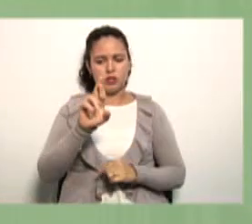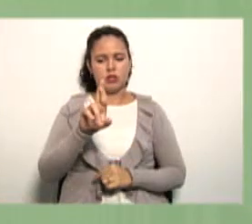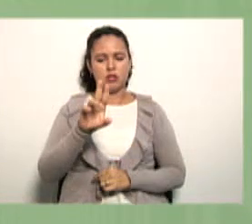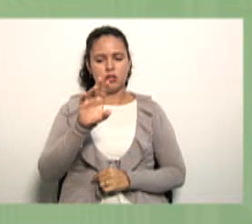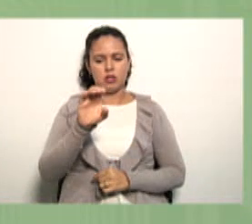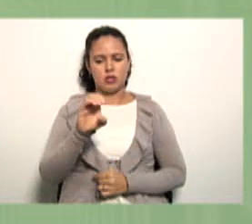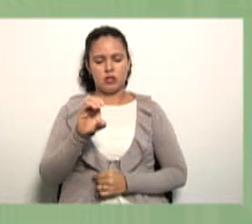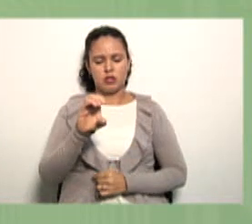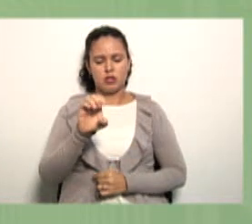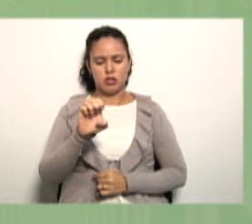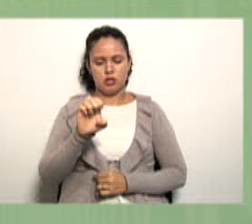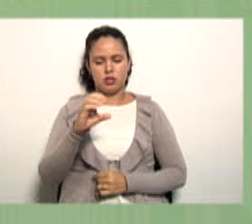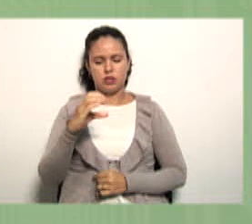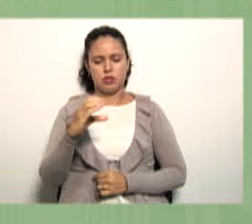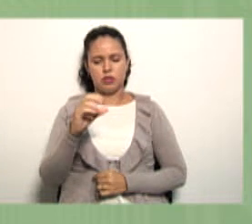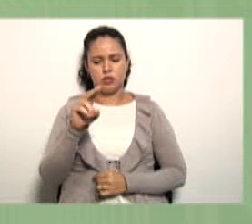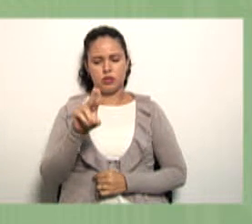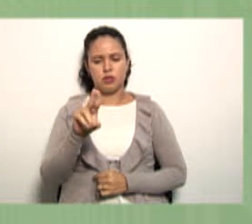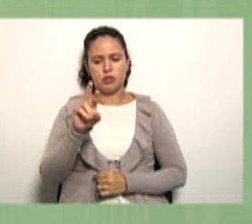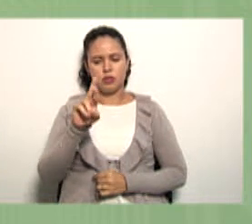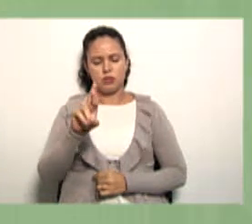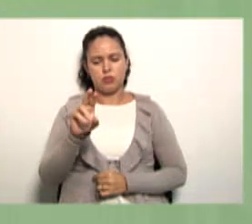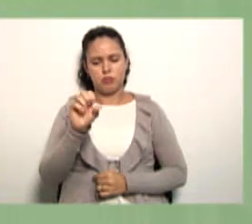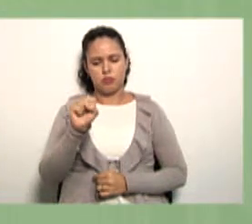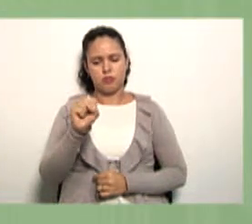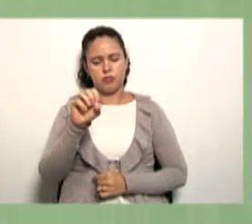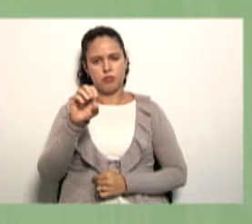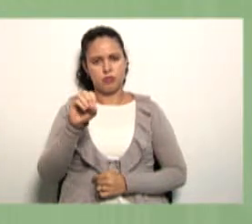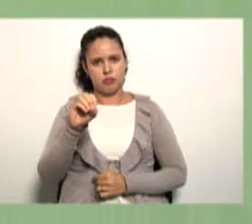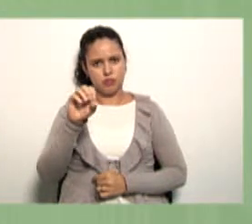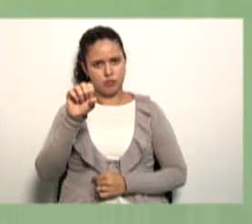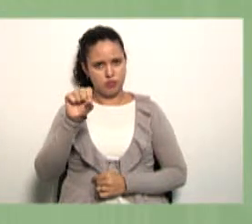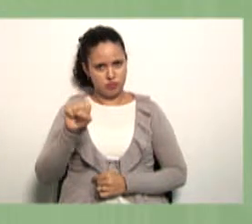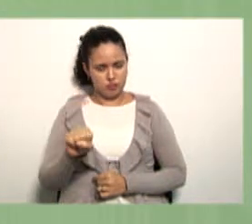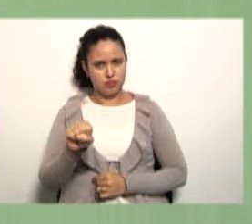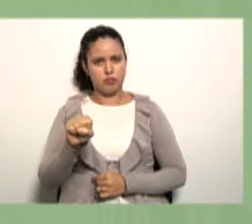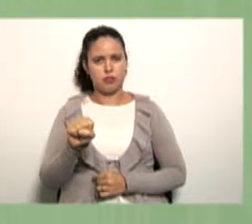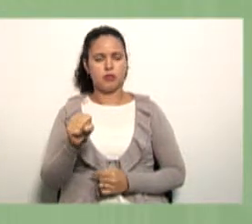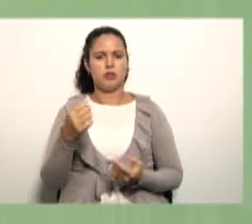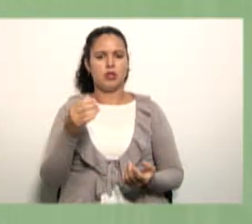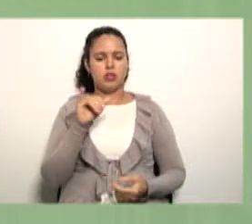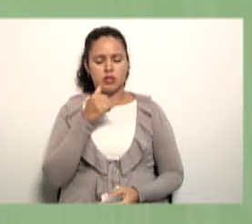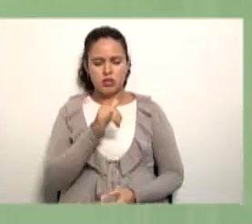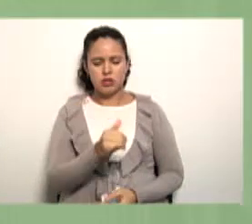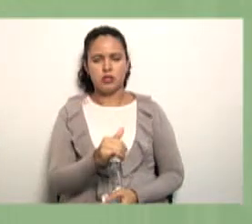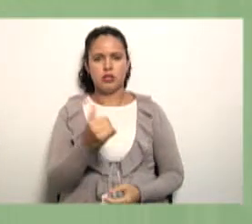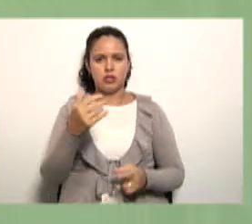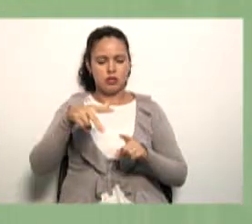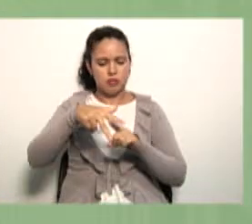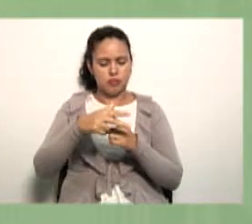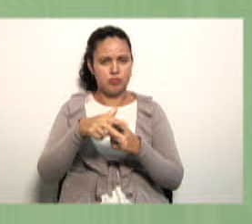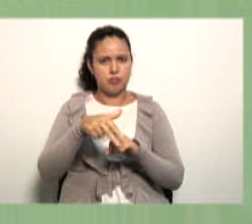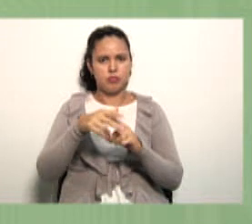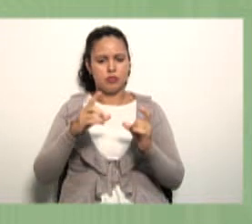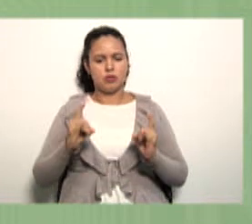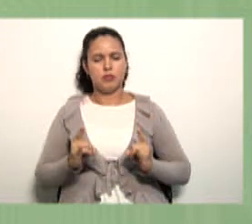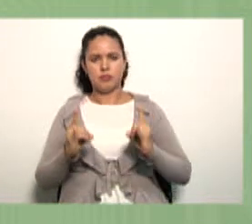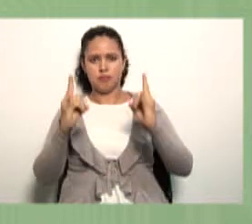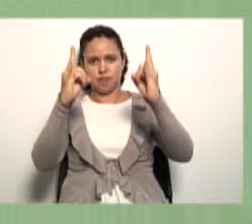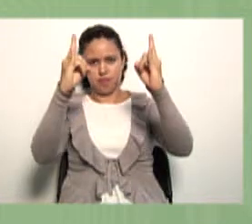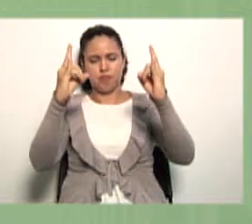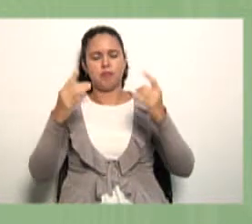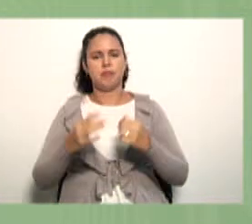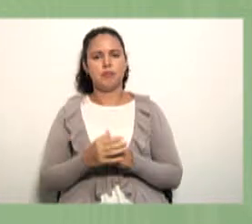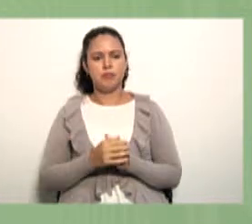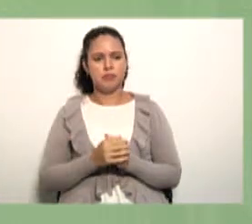entendemos que os recursos produtivos, como, por exemplo, a energia elétrica, as máquinas, os equipamentos, os prédios, as